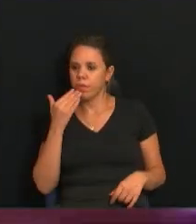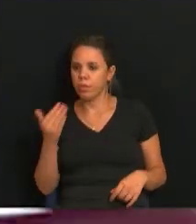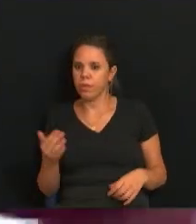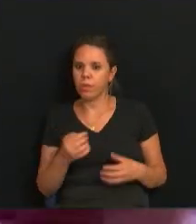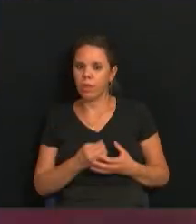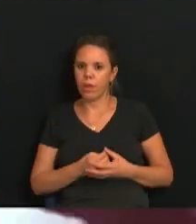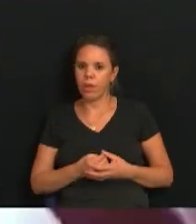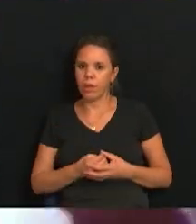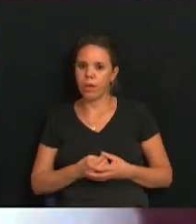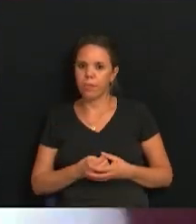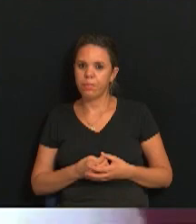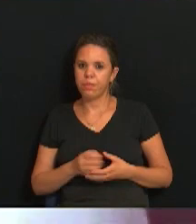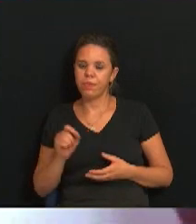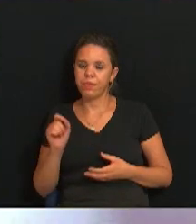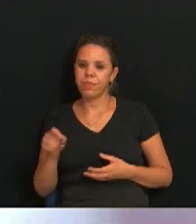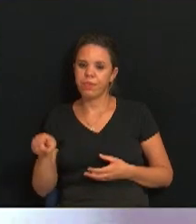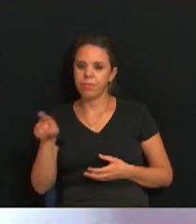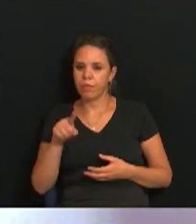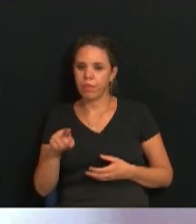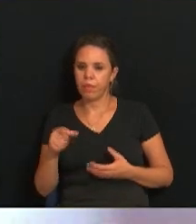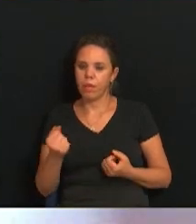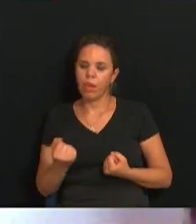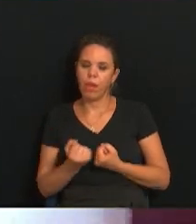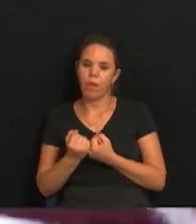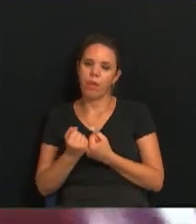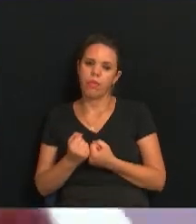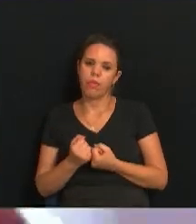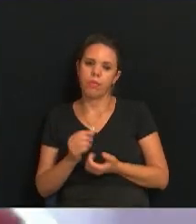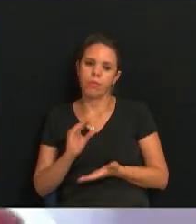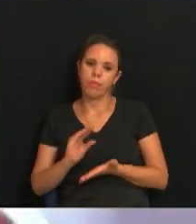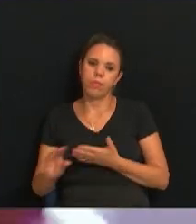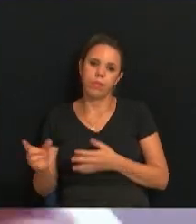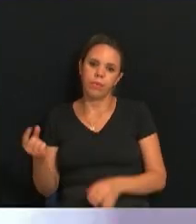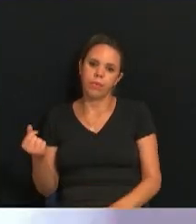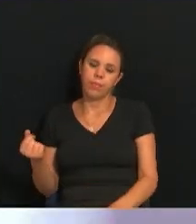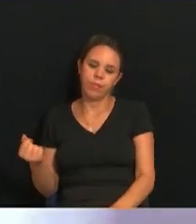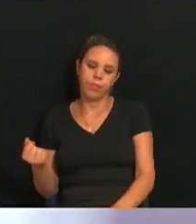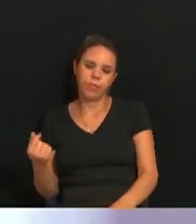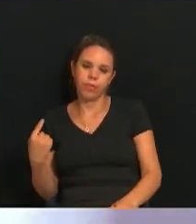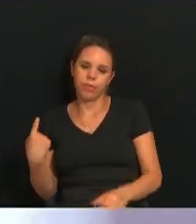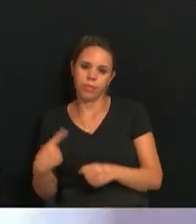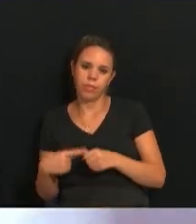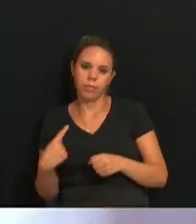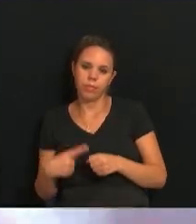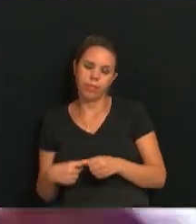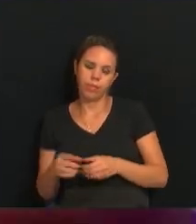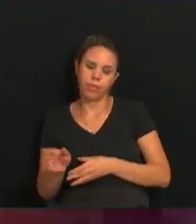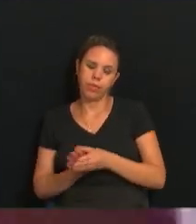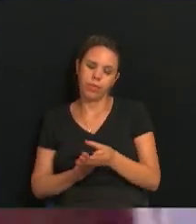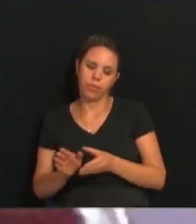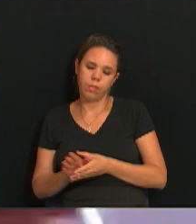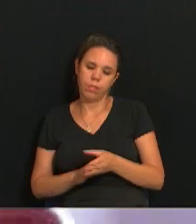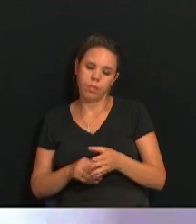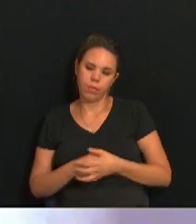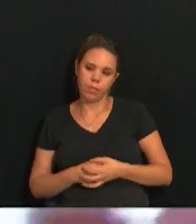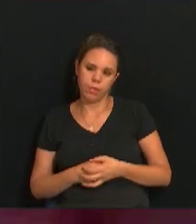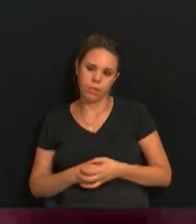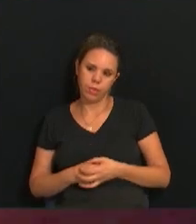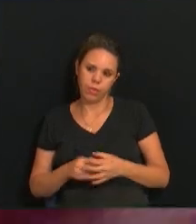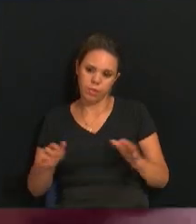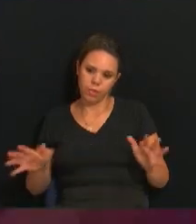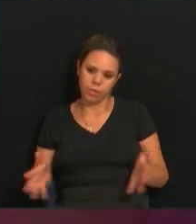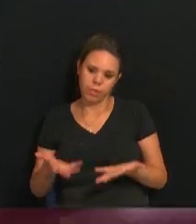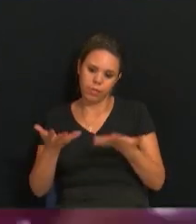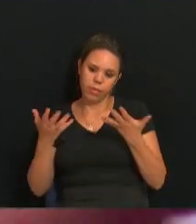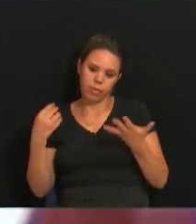de que quando você contribui no fundo municipal, nós do conselho vamos estimular